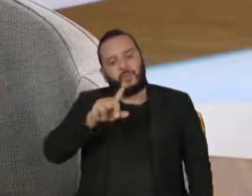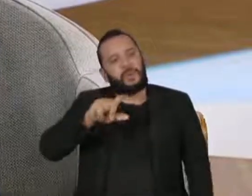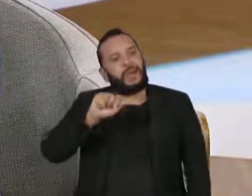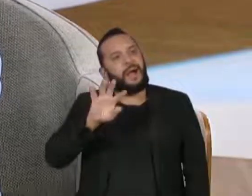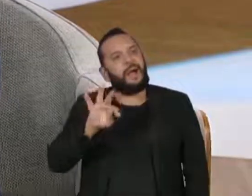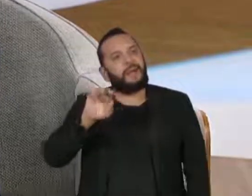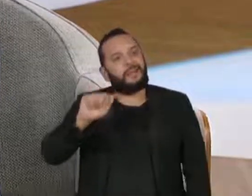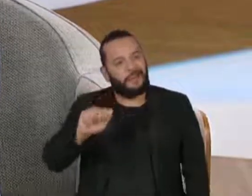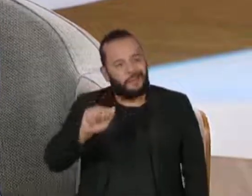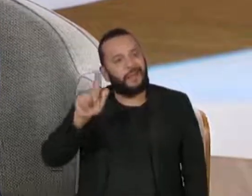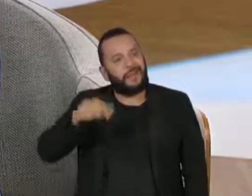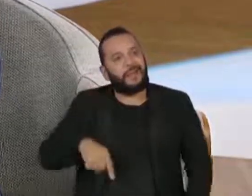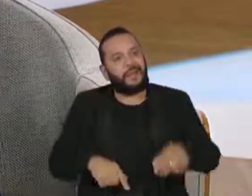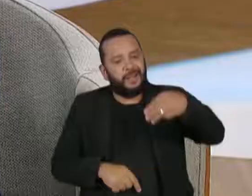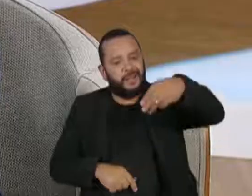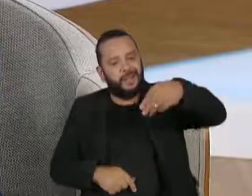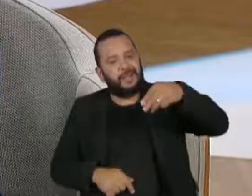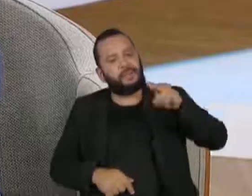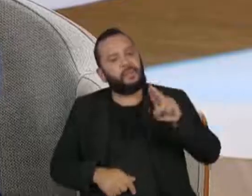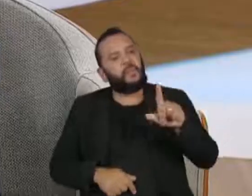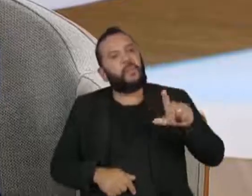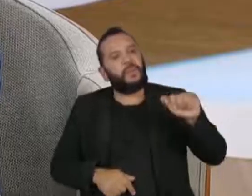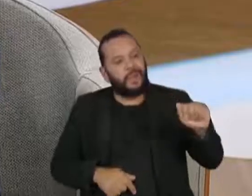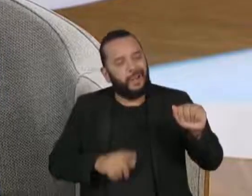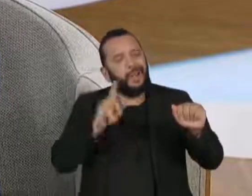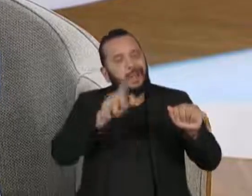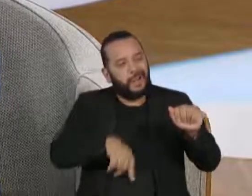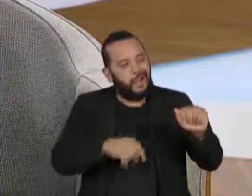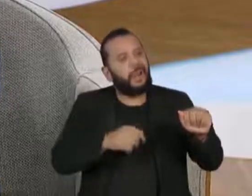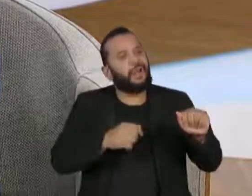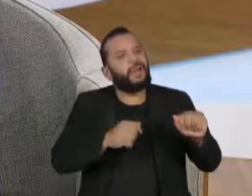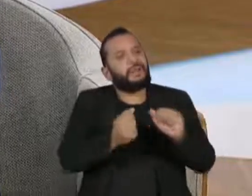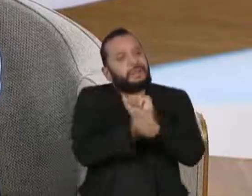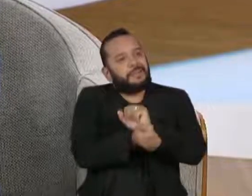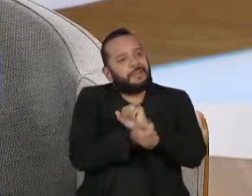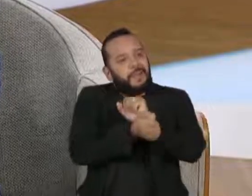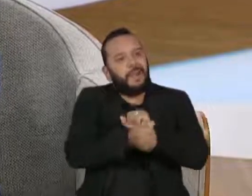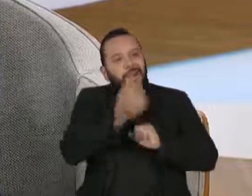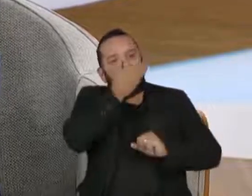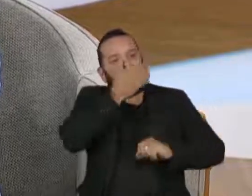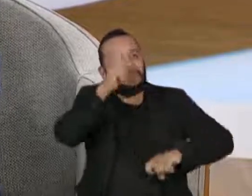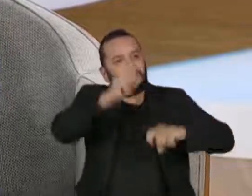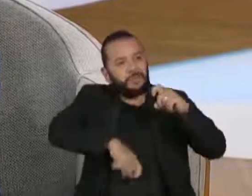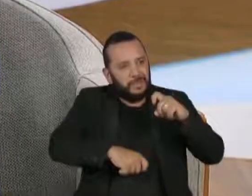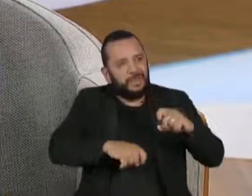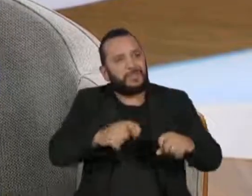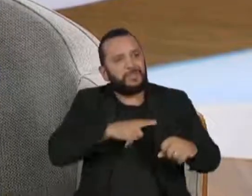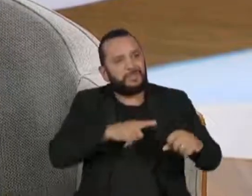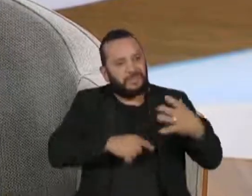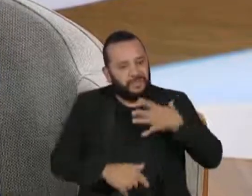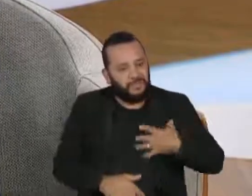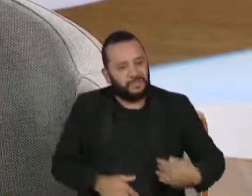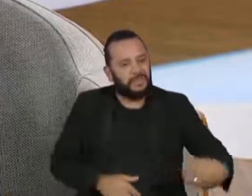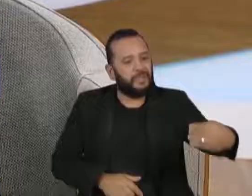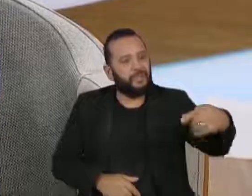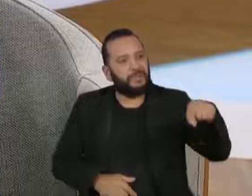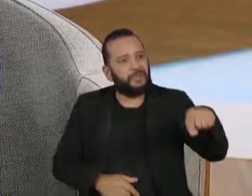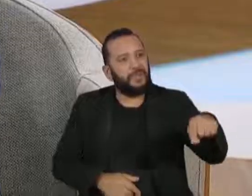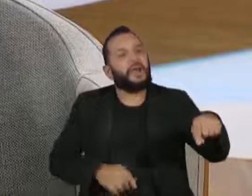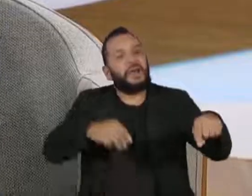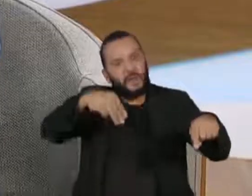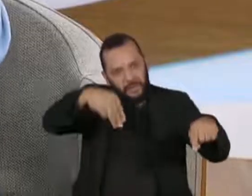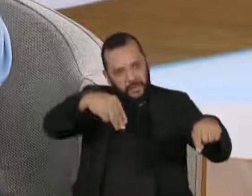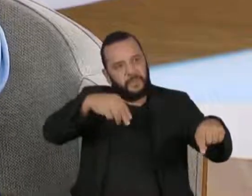mulas, mula eram as escravas que eram estupradas pelos seus donos. Quando nasciam filhos daquelas mulas, eram chamados de